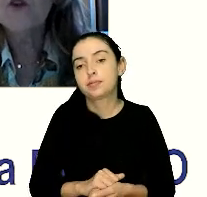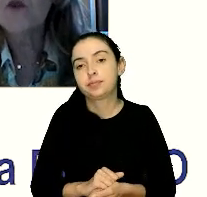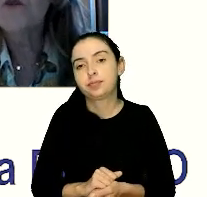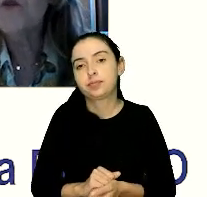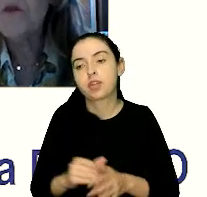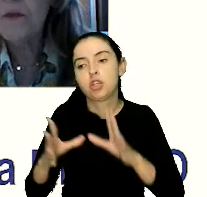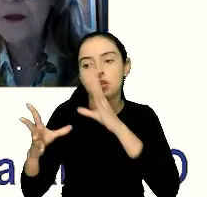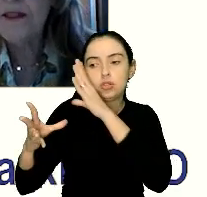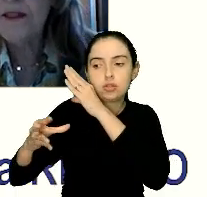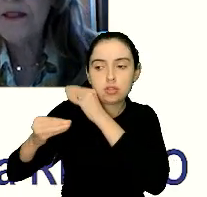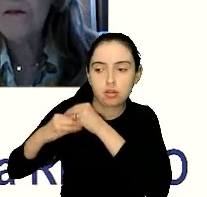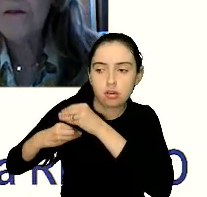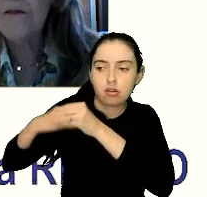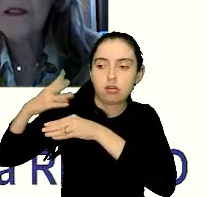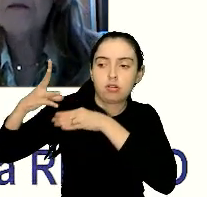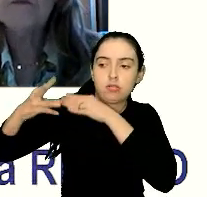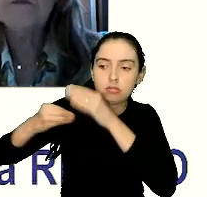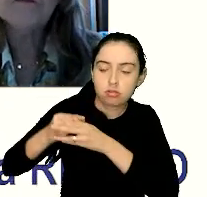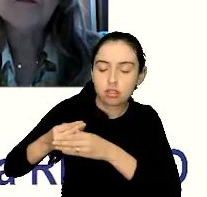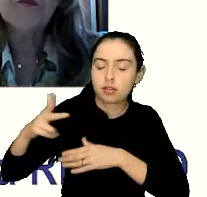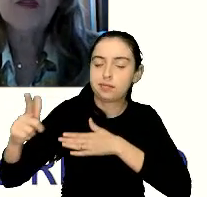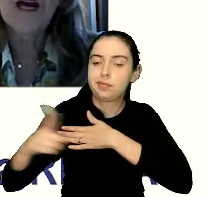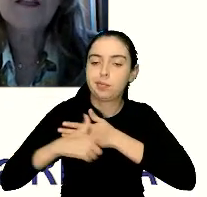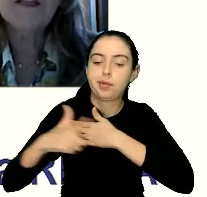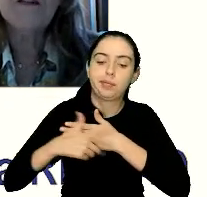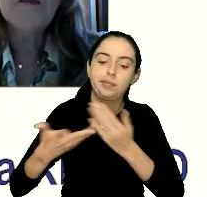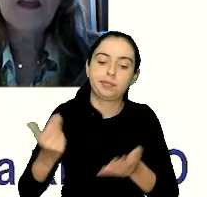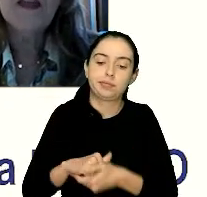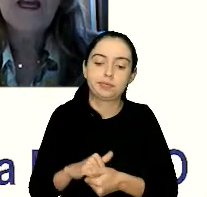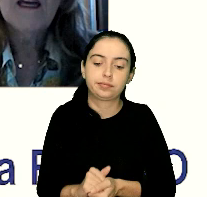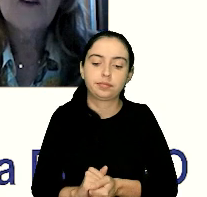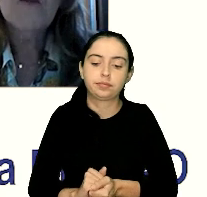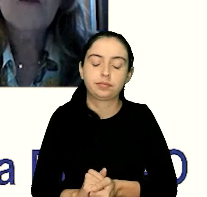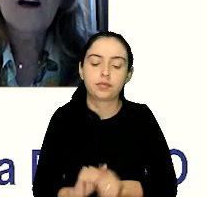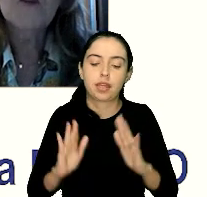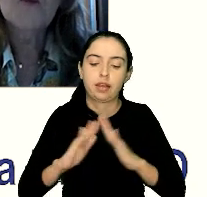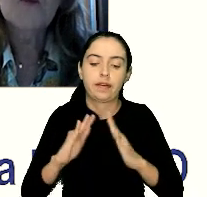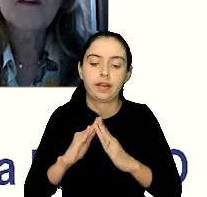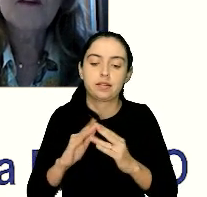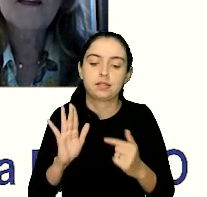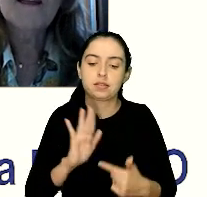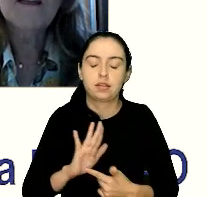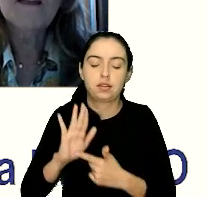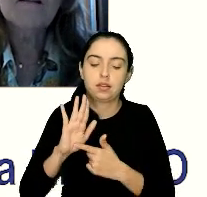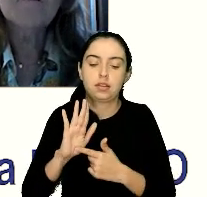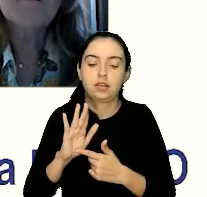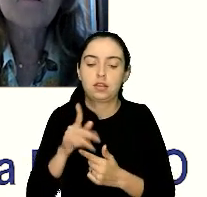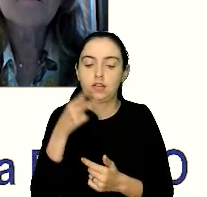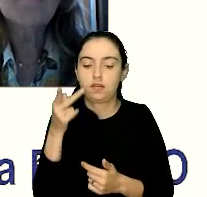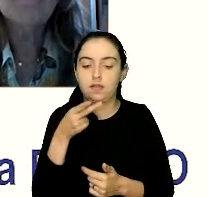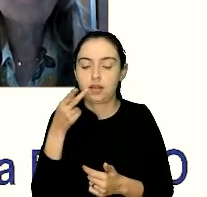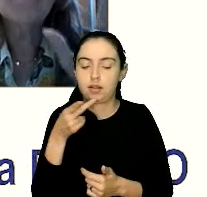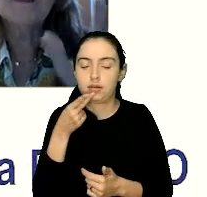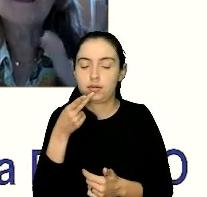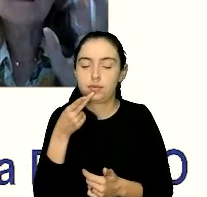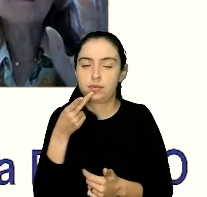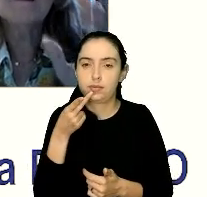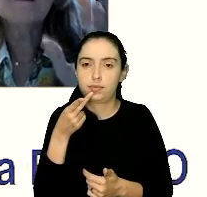acumulando um maior número de papéis, né? Aqui eu falo